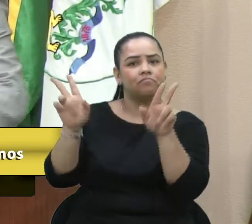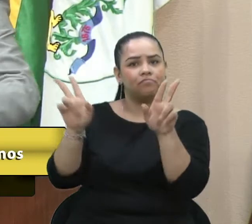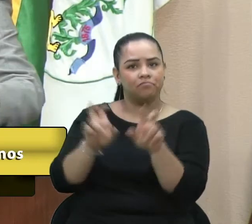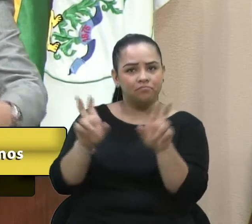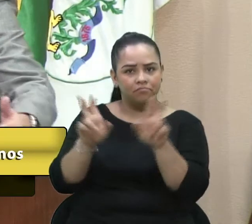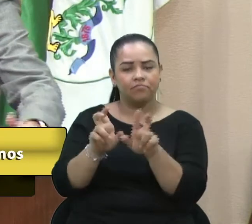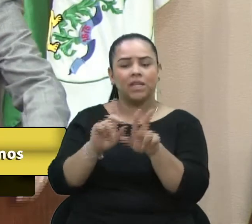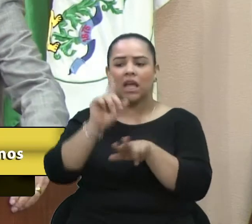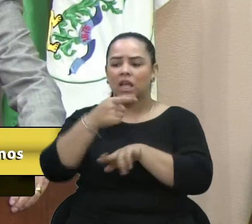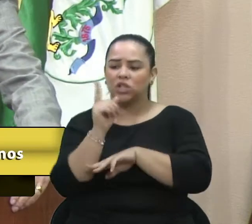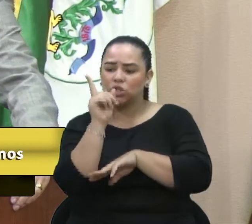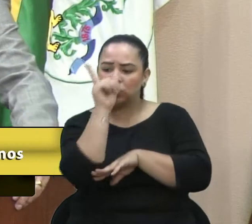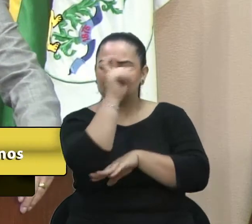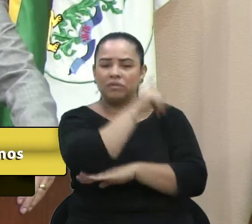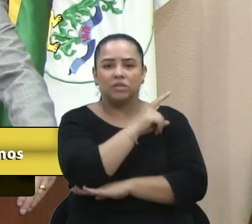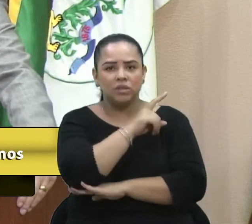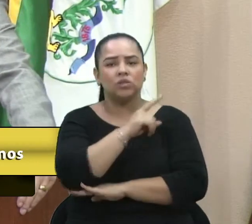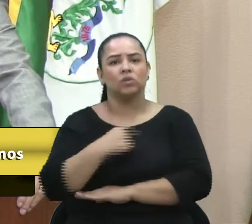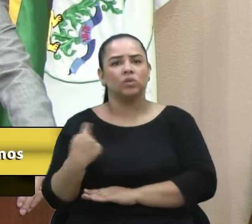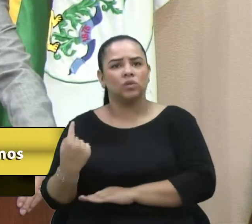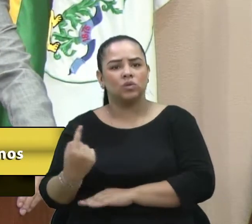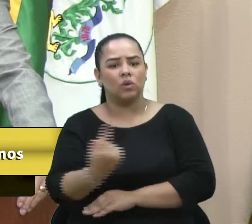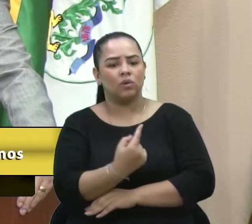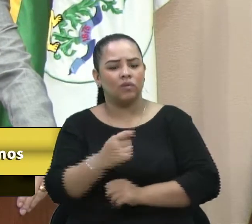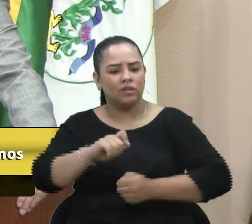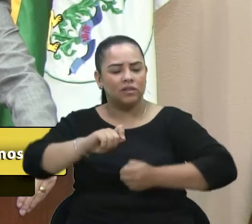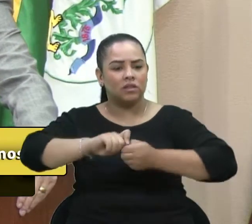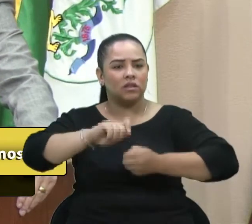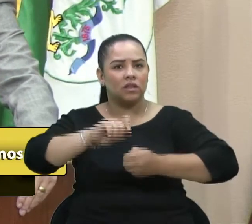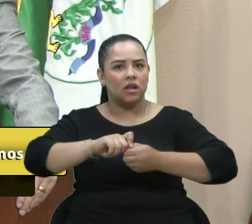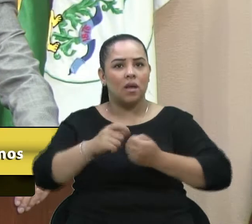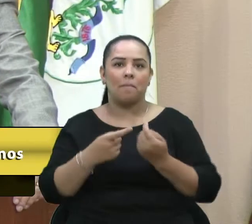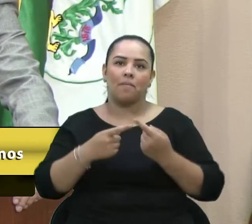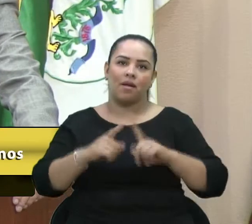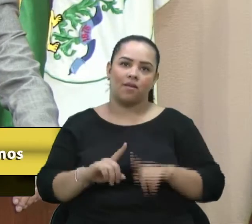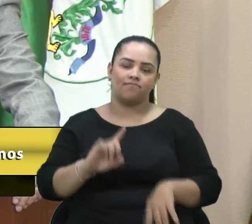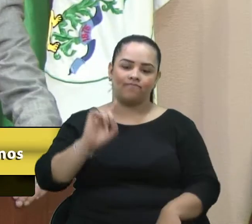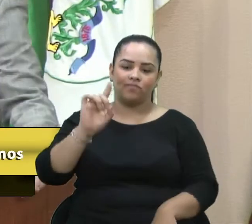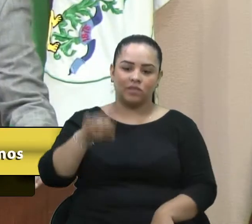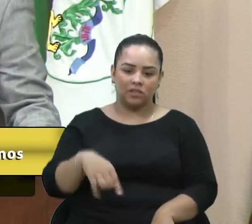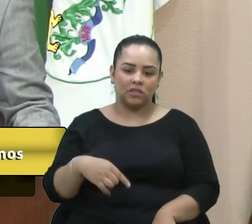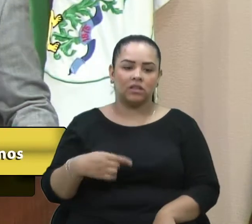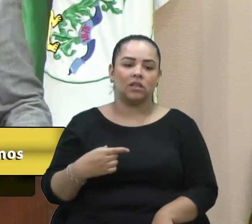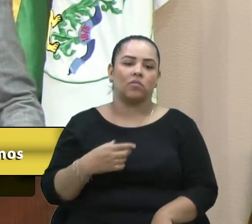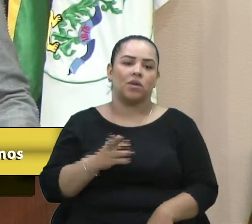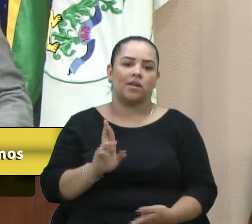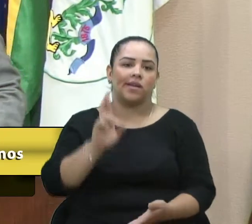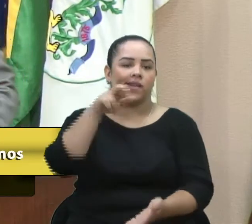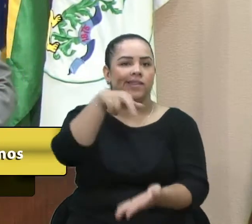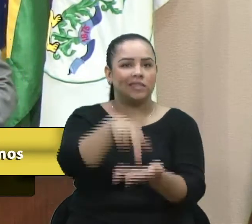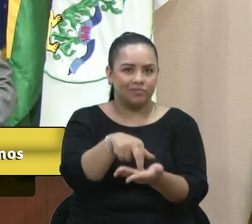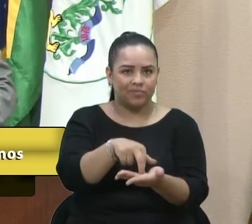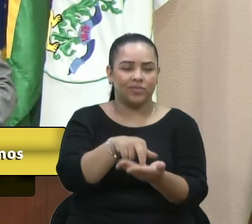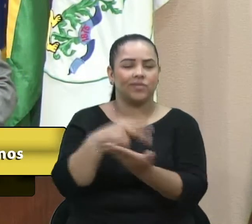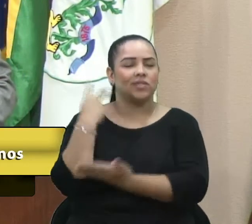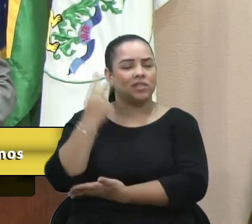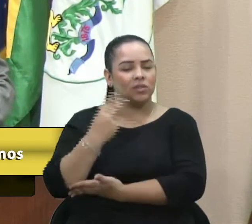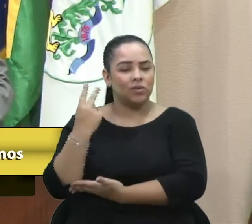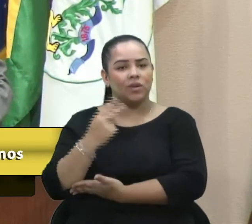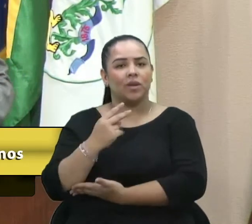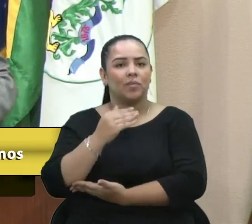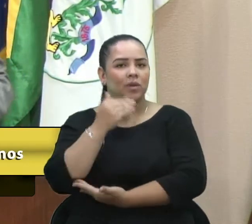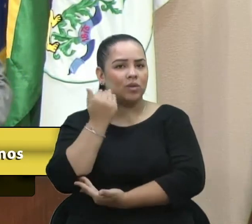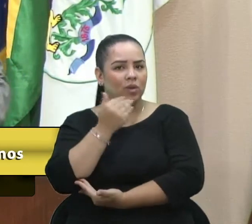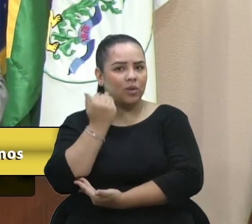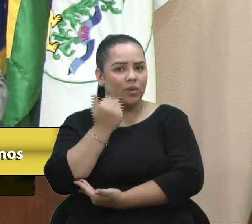muito difícil de nós abordarmos, mas é uma infeliz realidade, vereadora Marisol,